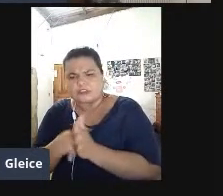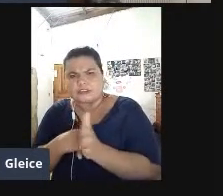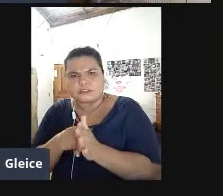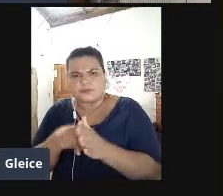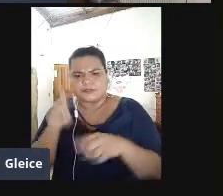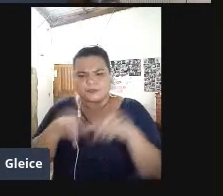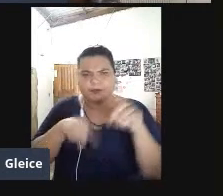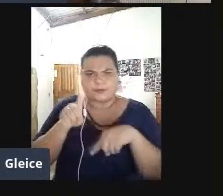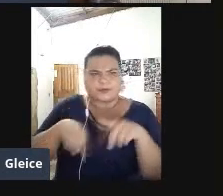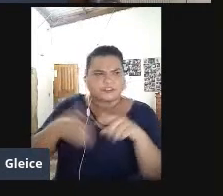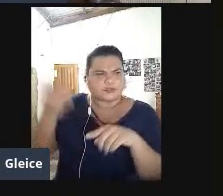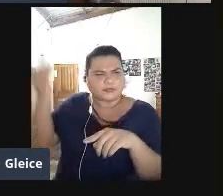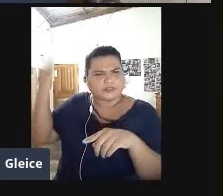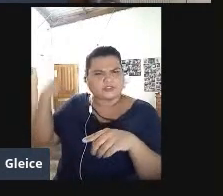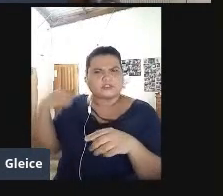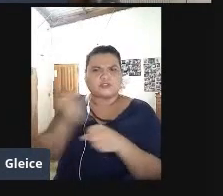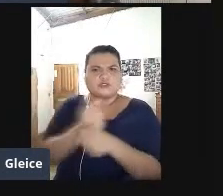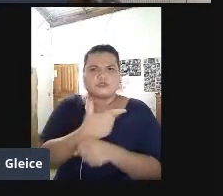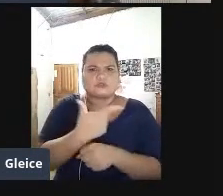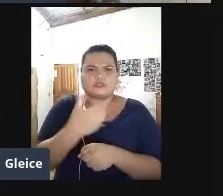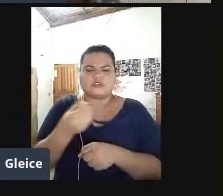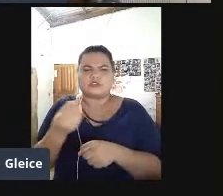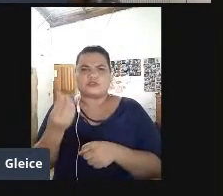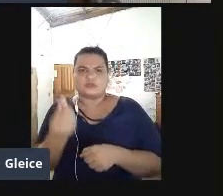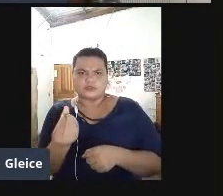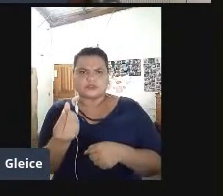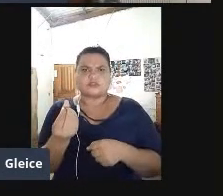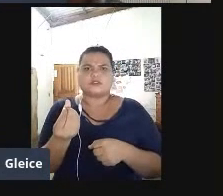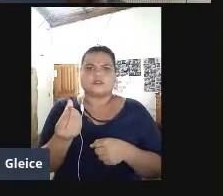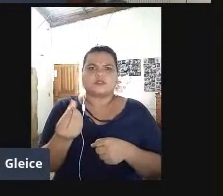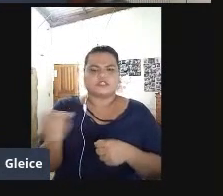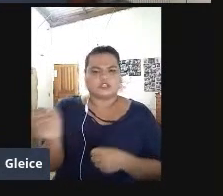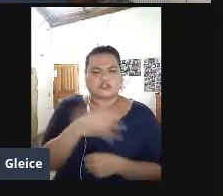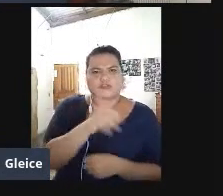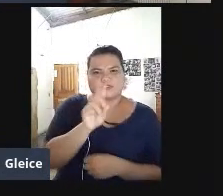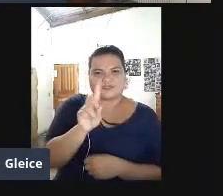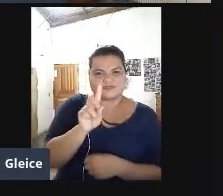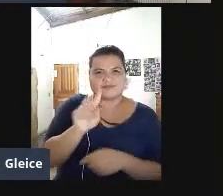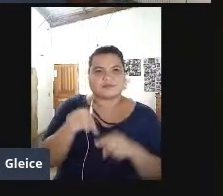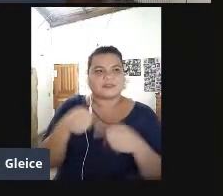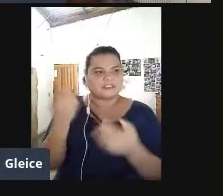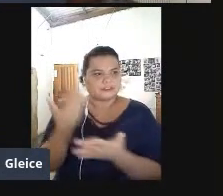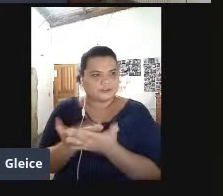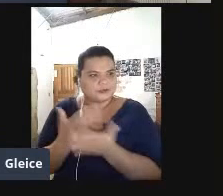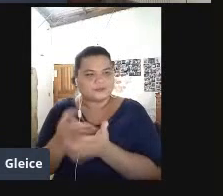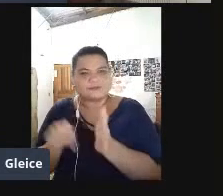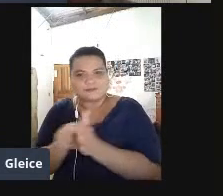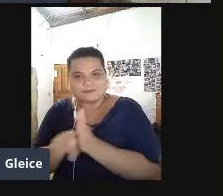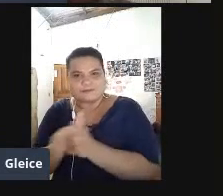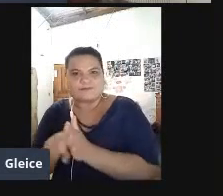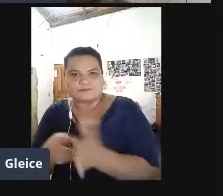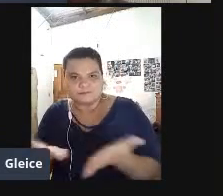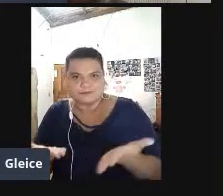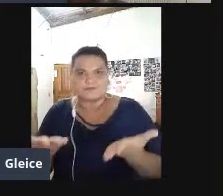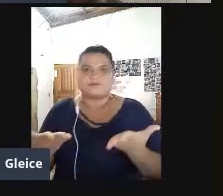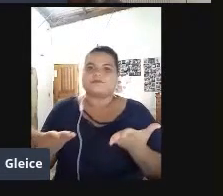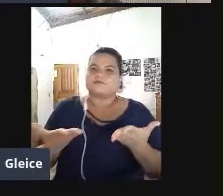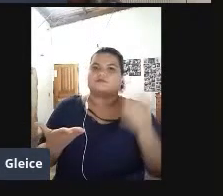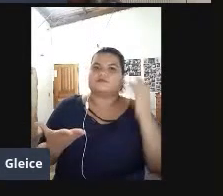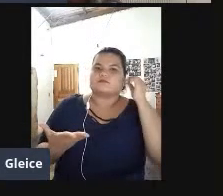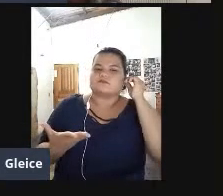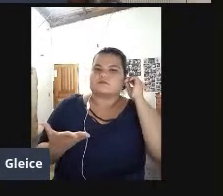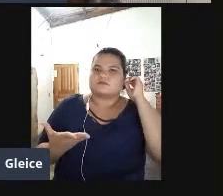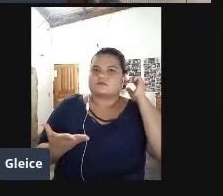desde 2006, então não é novidade. E aí fechamos que pacientes não sépticos, né, que apresentavam critérios bioquímicos